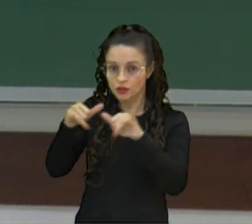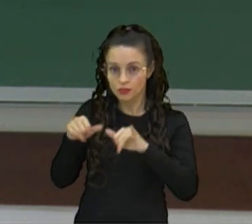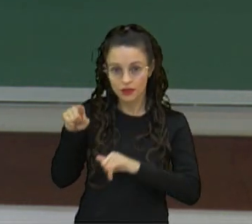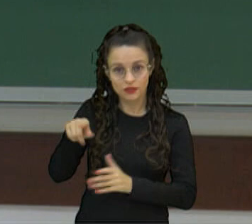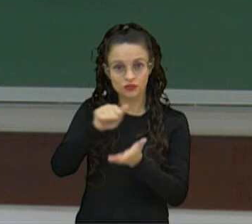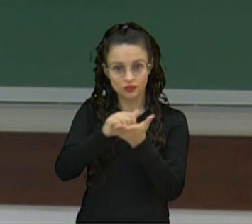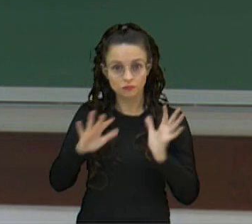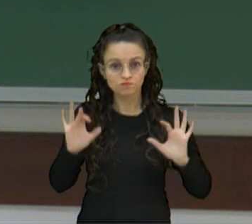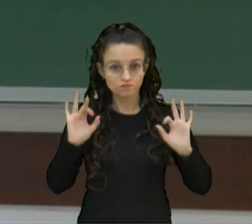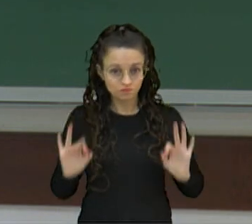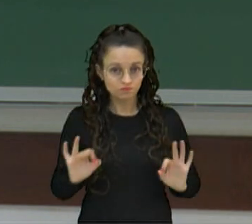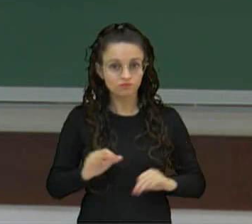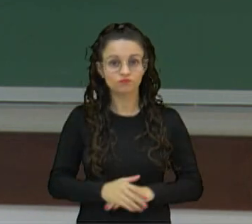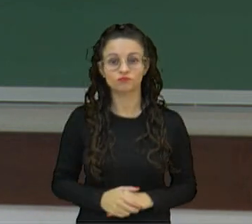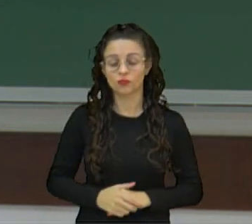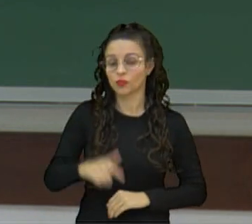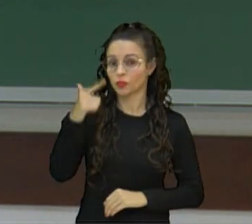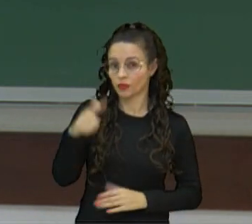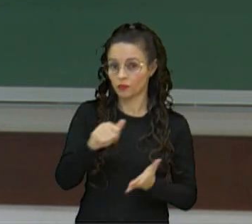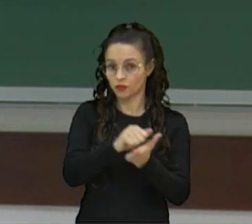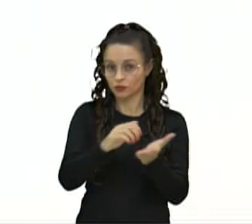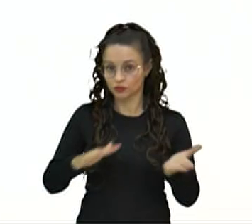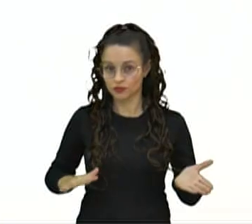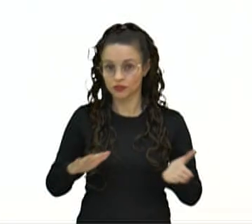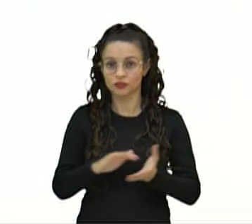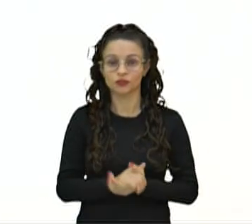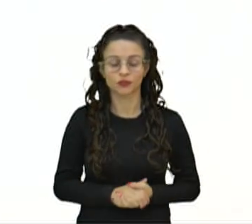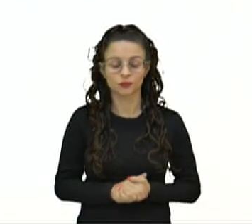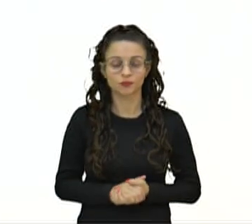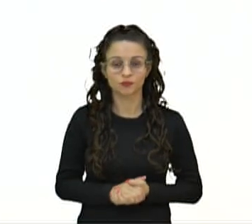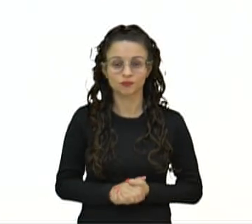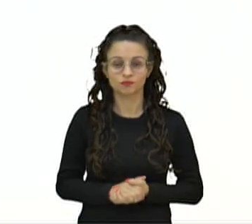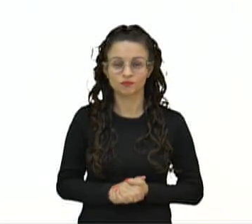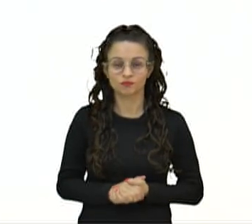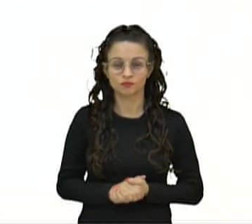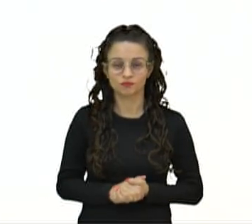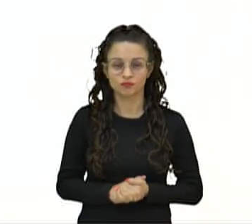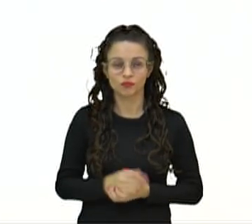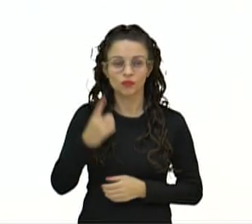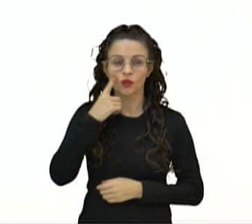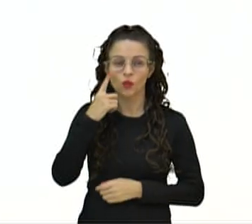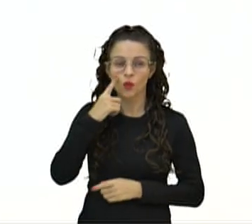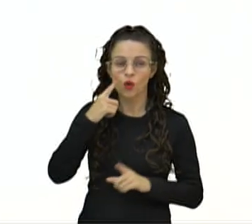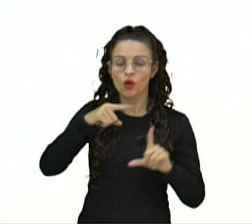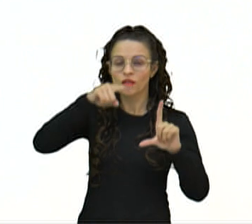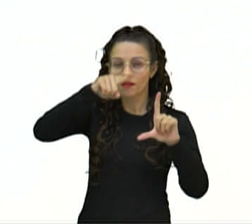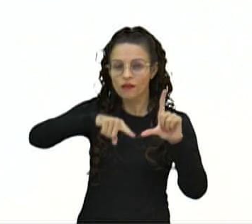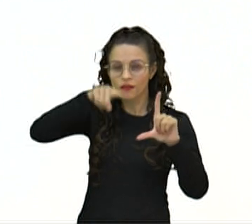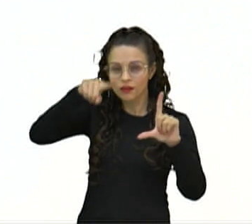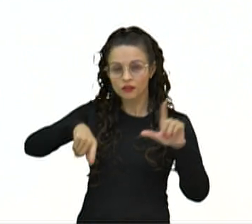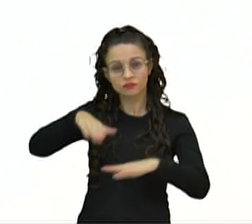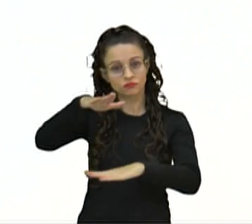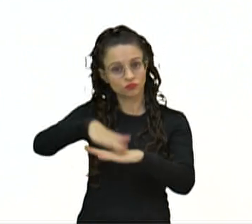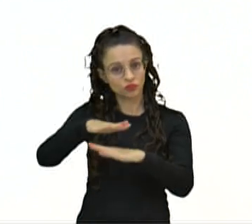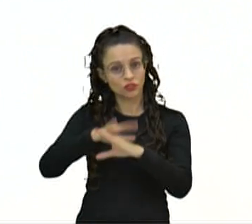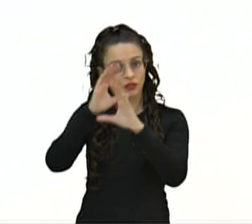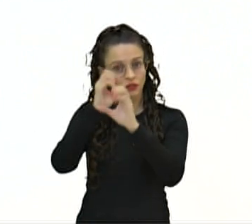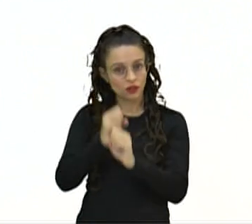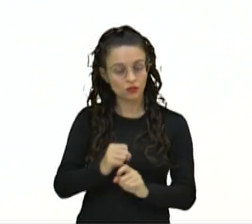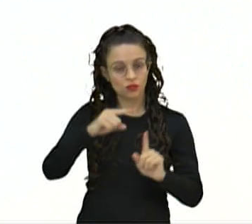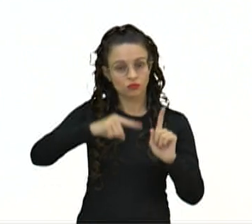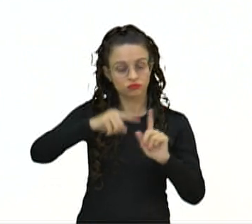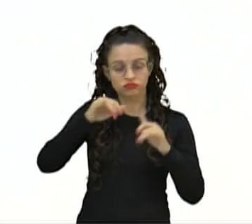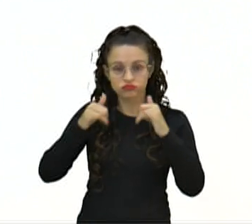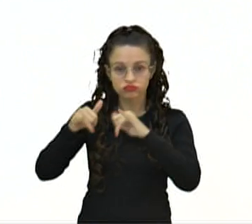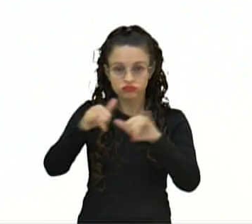correto? Vamos para mais uma atividade. De acordo com o gráfico a seguir, calcule a variação de entalpia para a